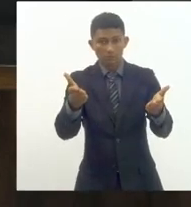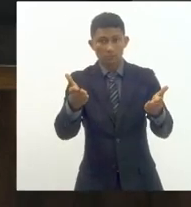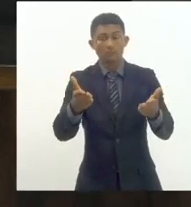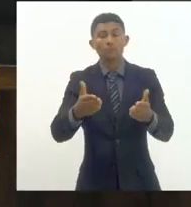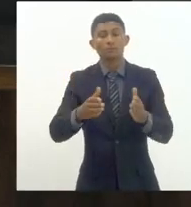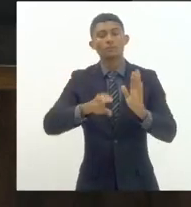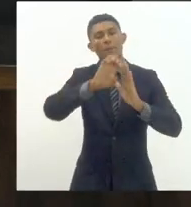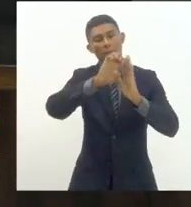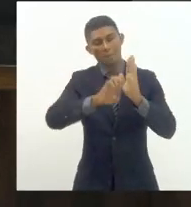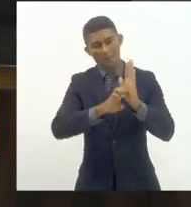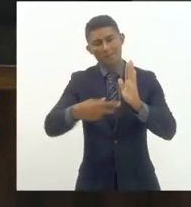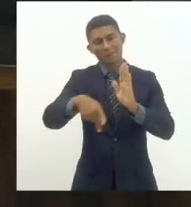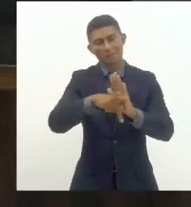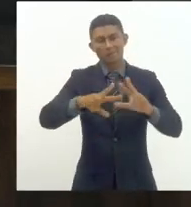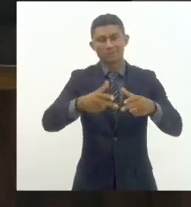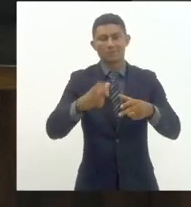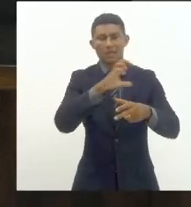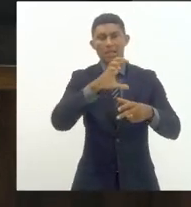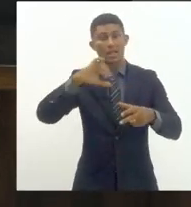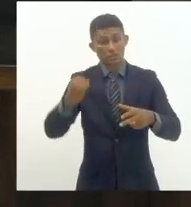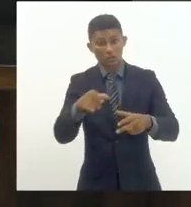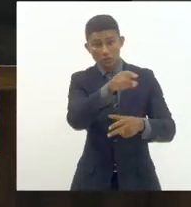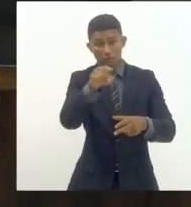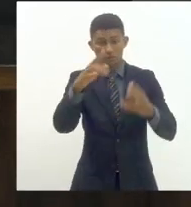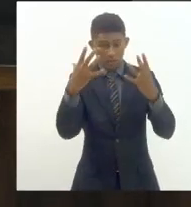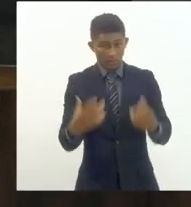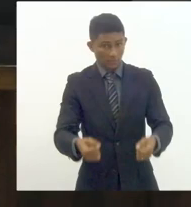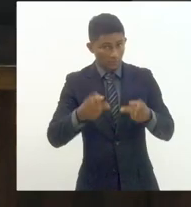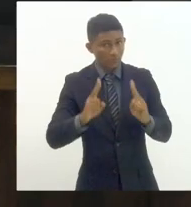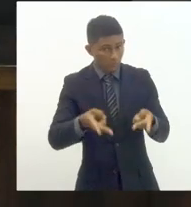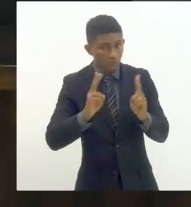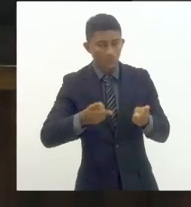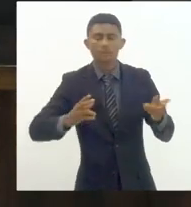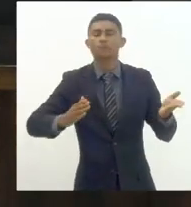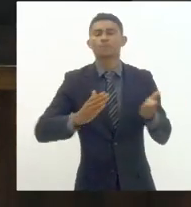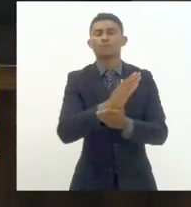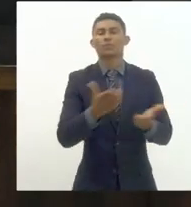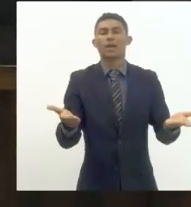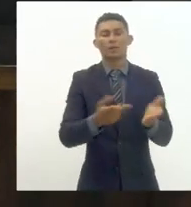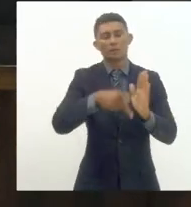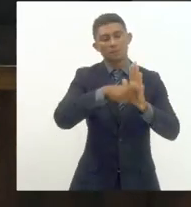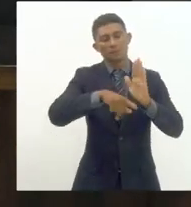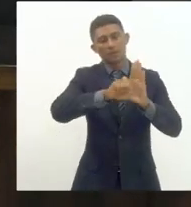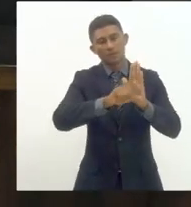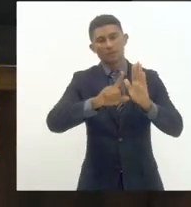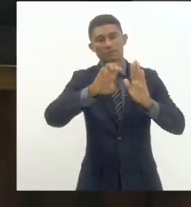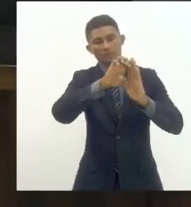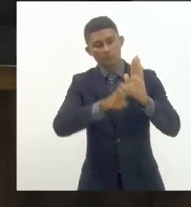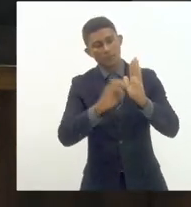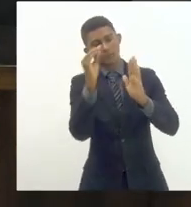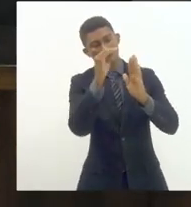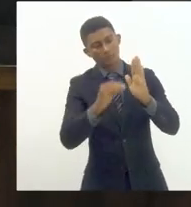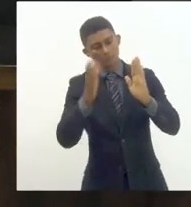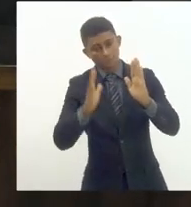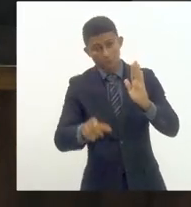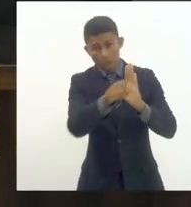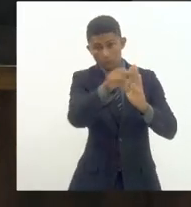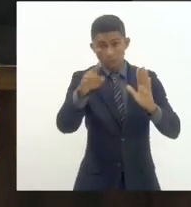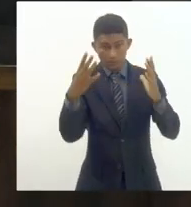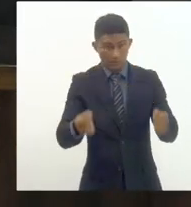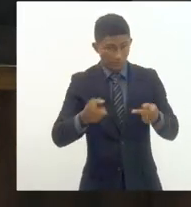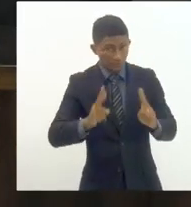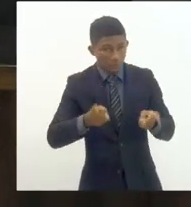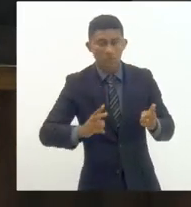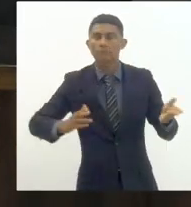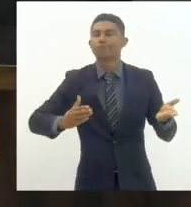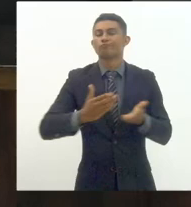votação às emendas da Comissão de Constituição e Justiça. Os senhores que aprovam, permaneçam como estão, aprovado. Em votação, projeto assim emendado. Os senhores que aprovam, permaneçam como estão,